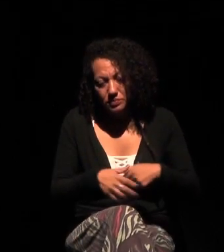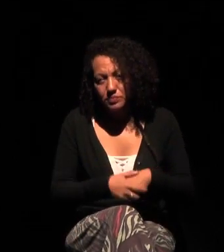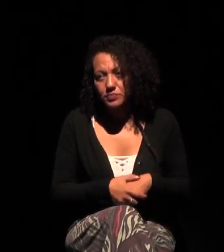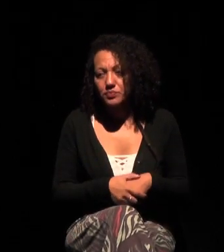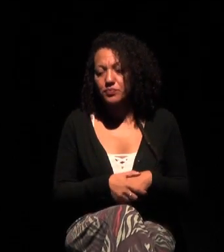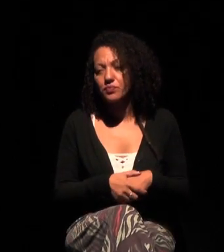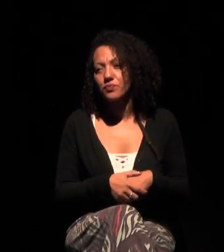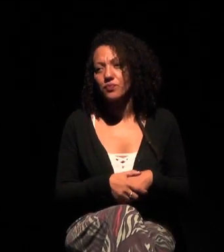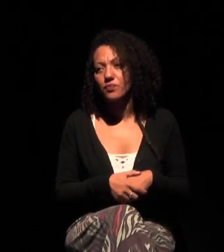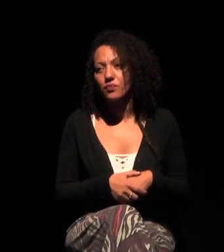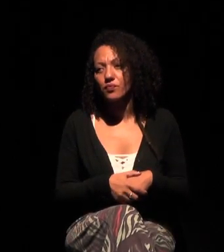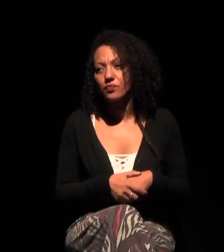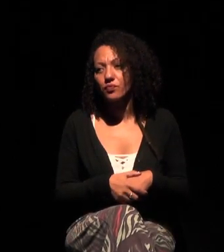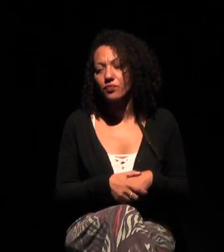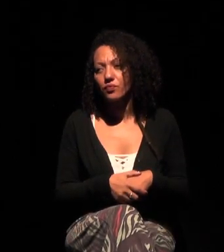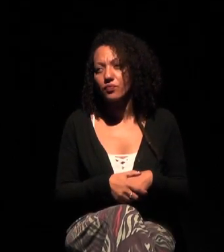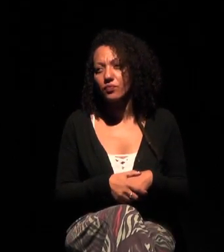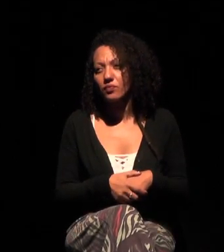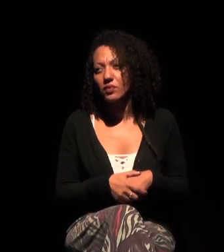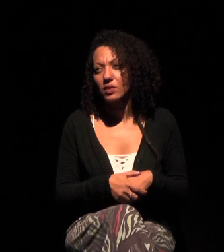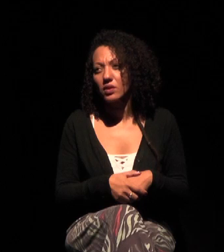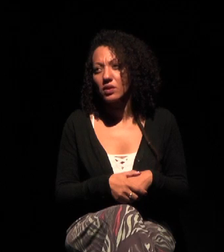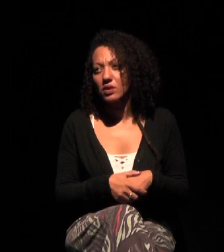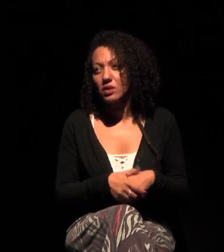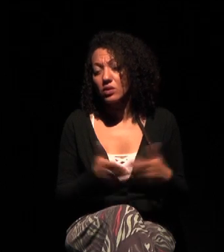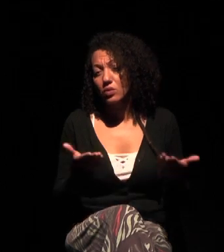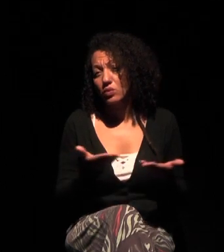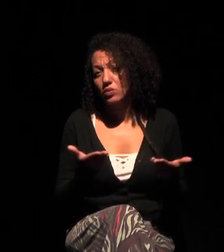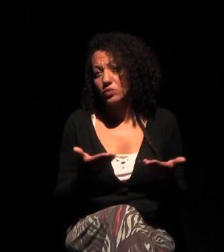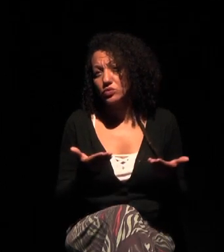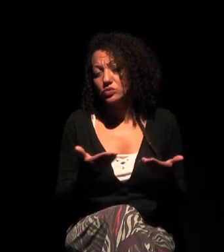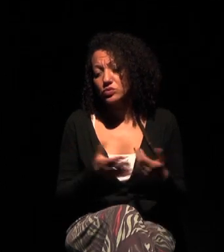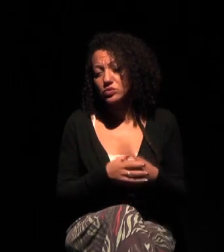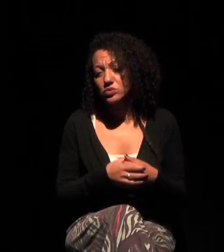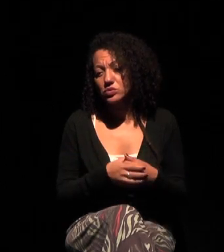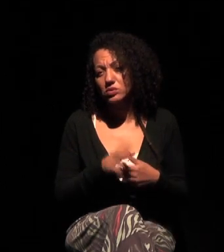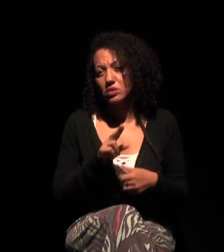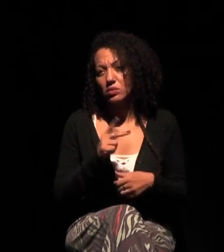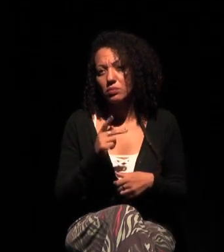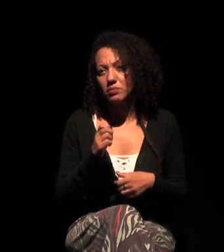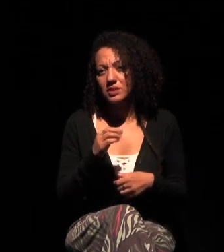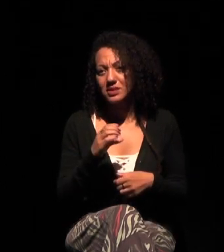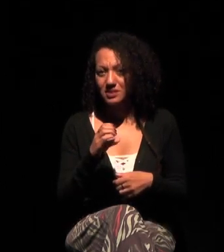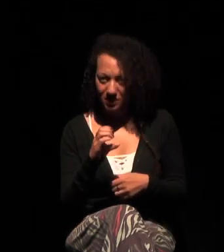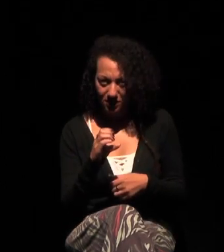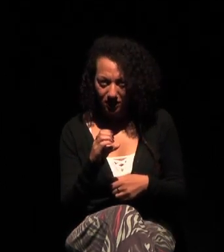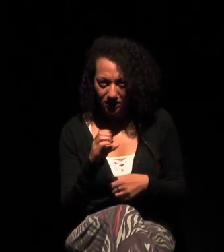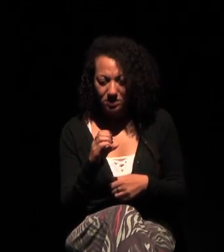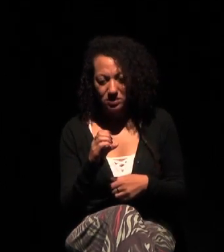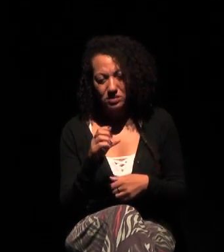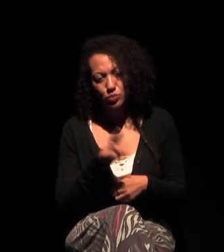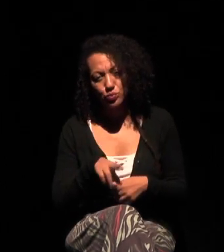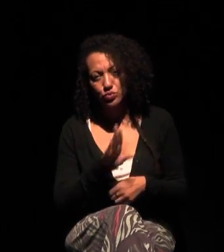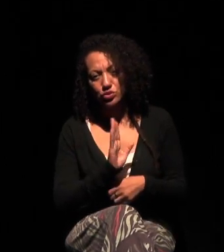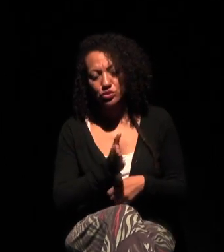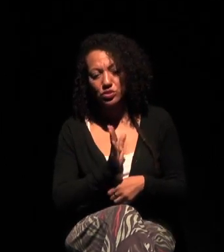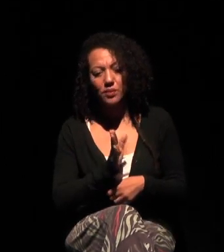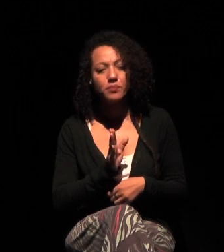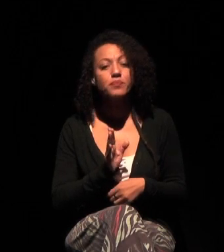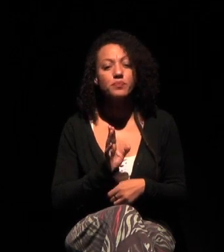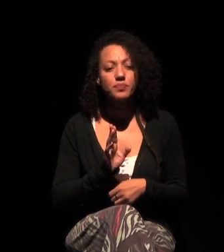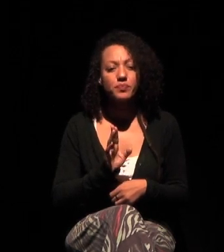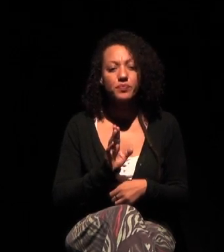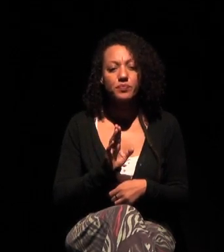que se aplica hoje e inclusive eu acho que está sendo aplicado neotop tec é o just in time e eu preciso